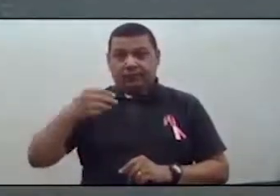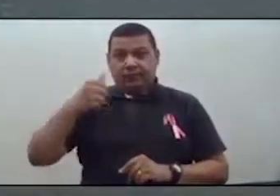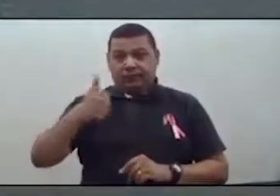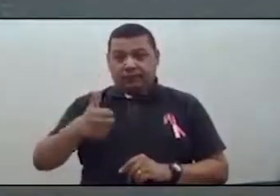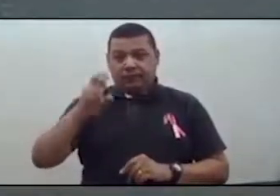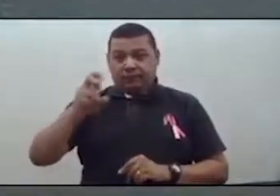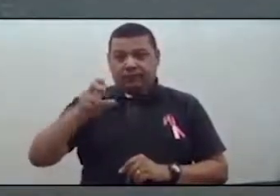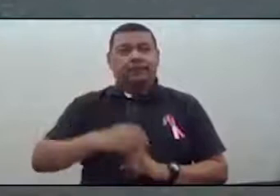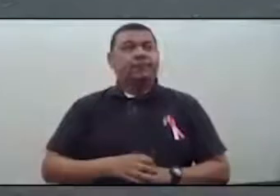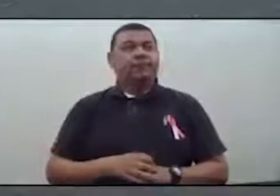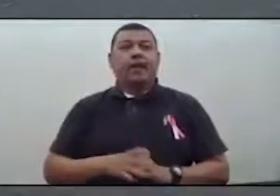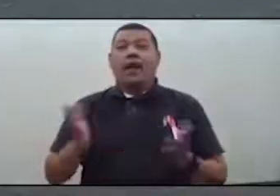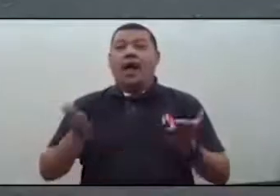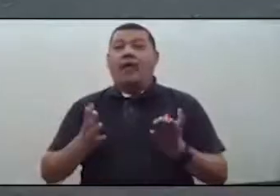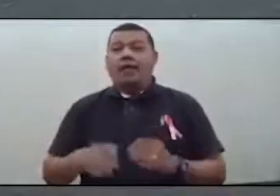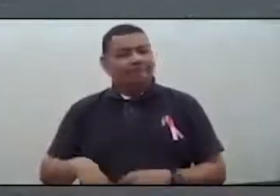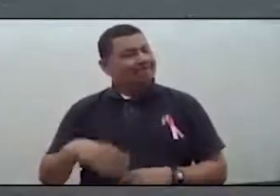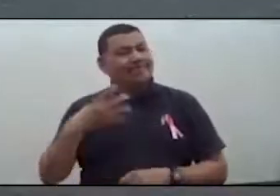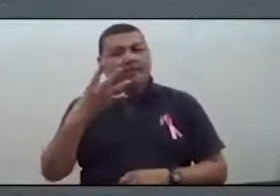R$3.159 milhões para